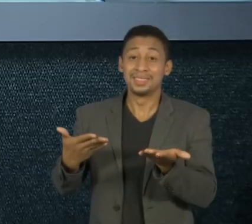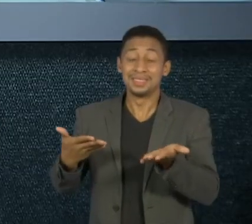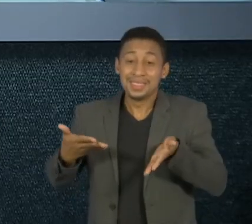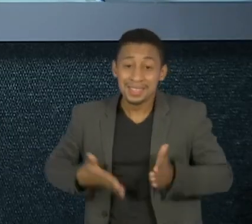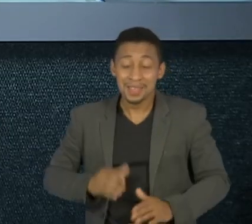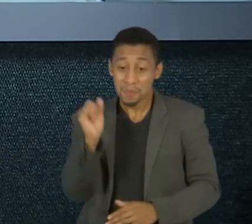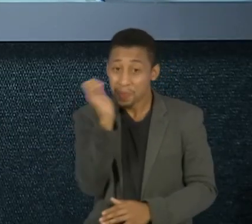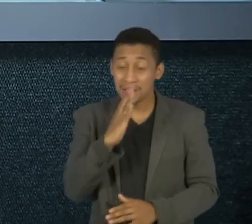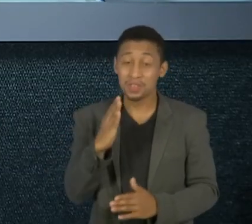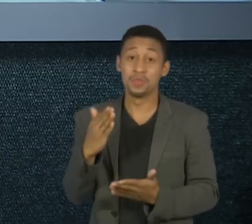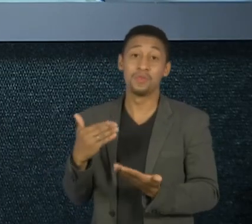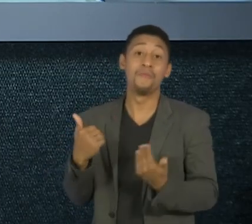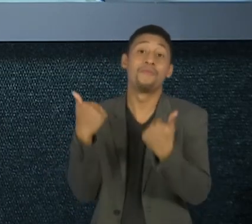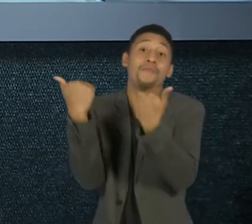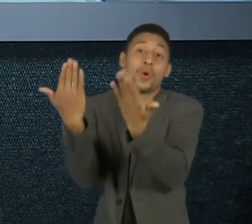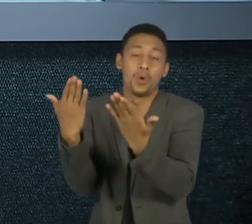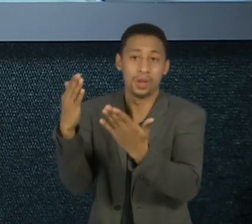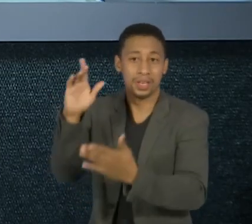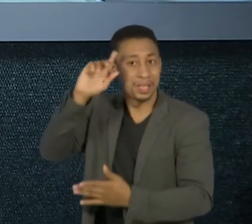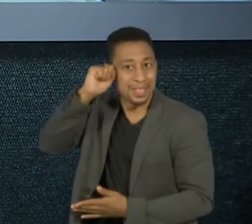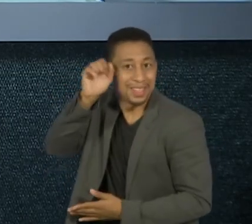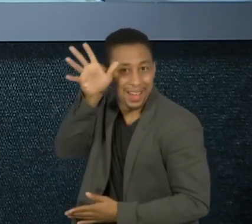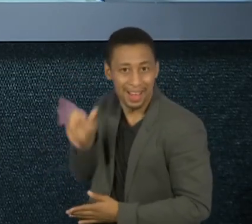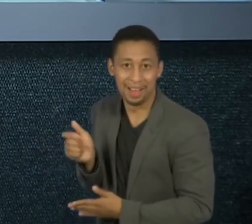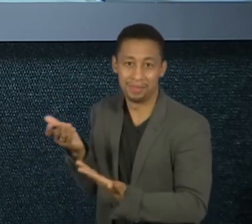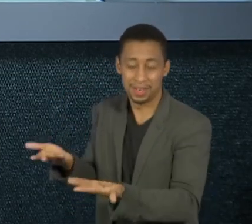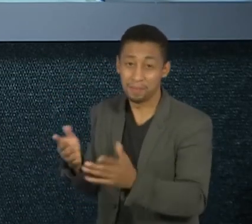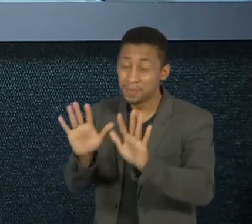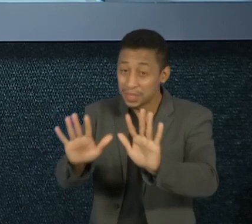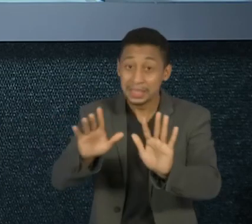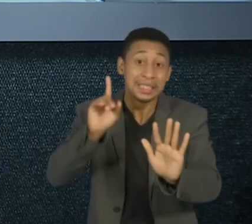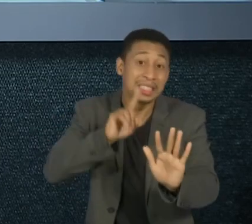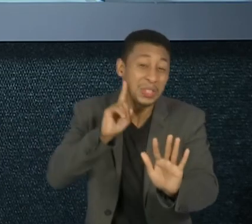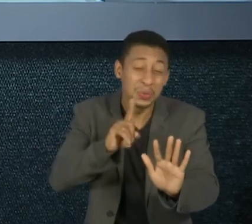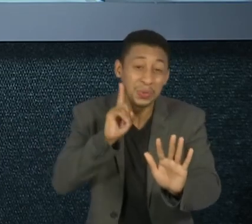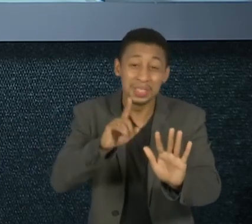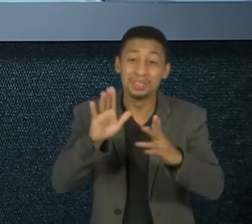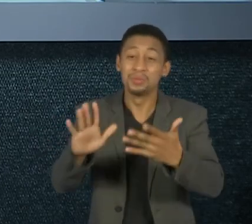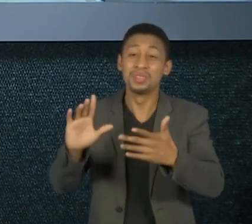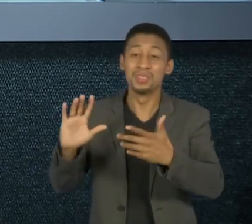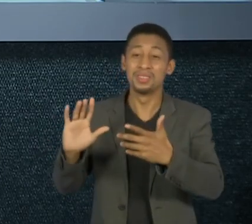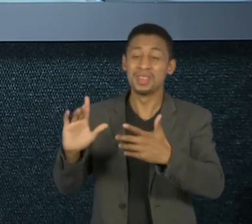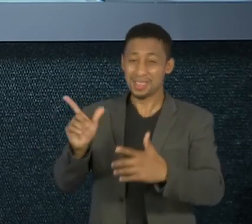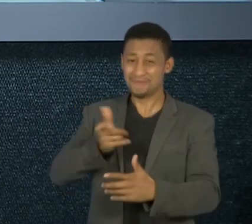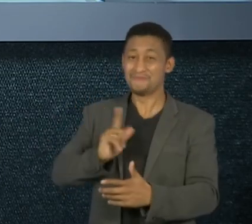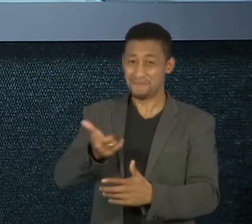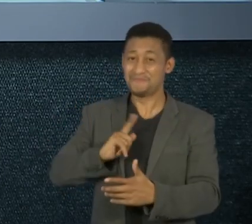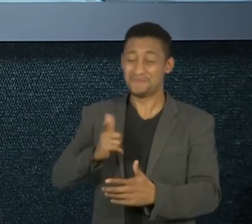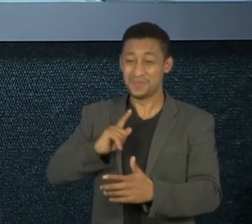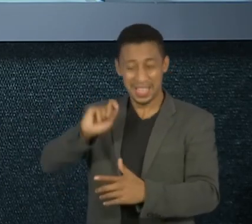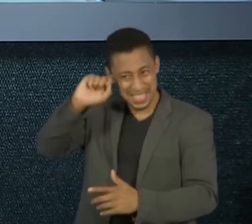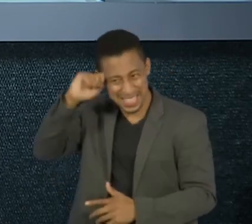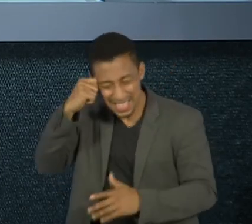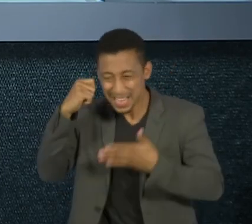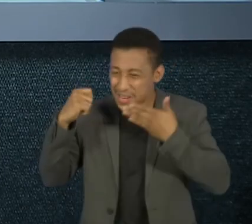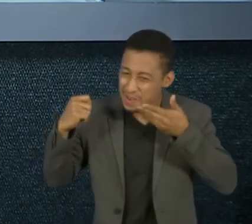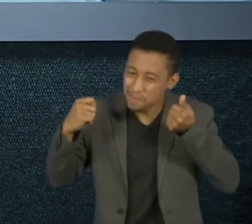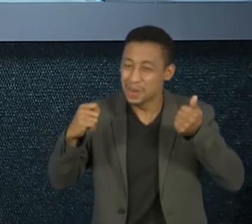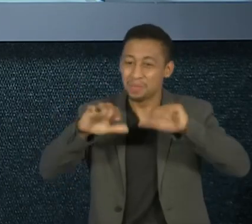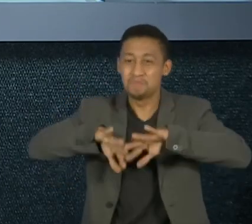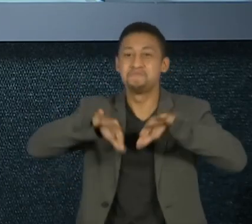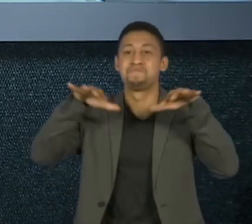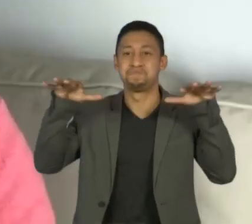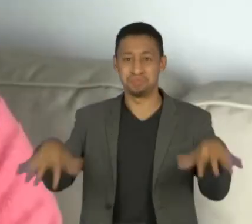africano. Nos Estados Unidos eles tiveram uma sociedade segregada em que o racismo se mostrava de forma veemente no dia a dia